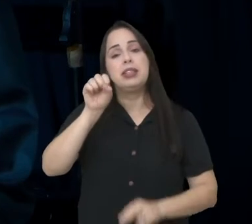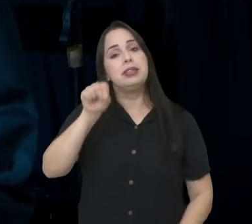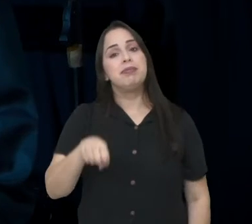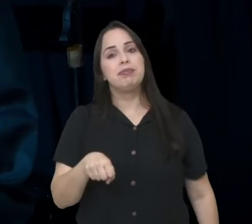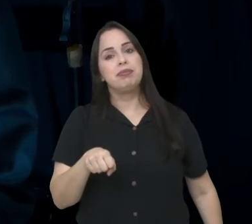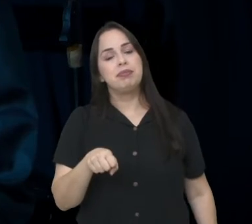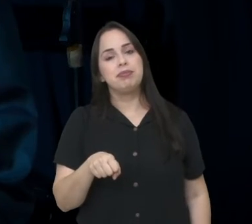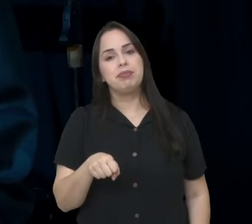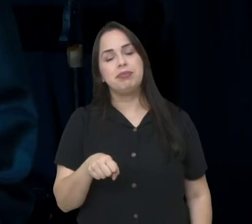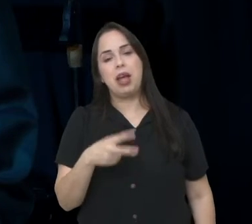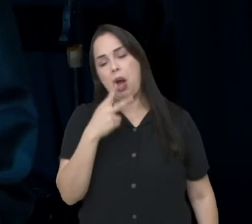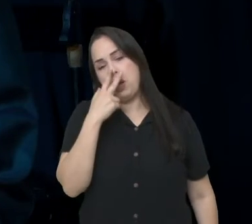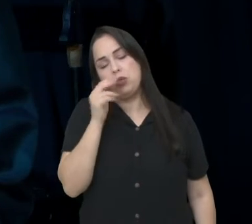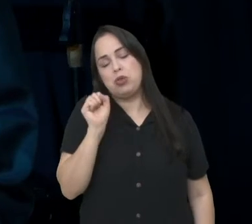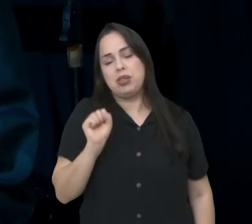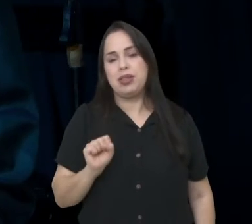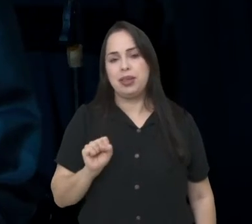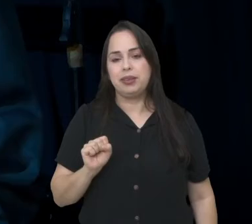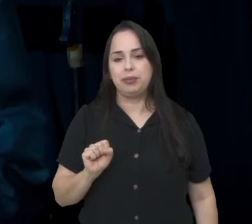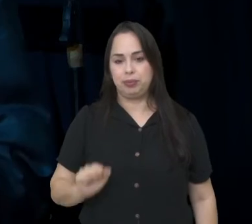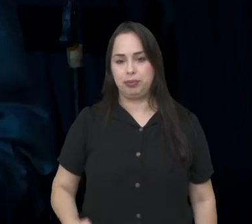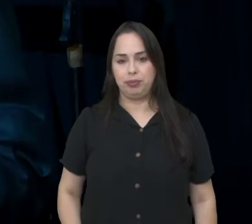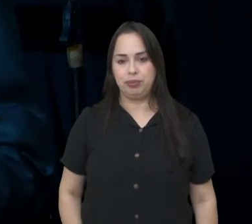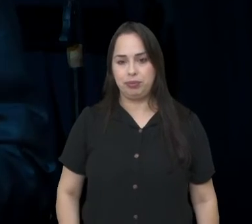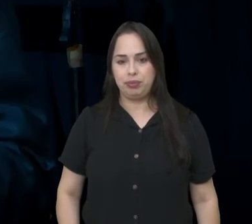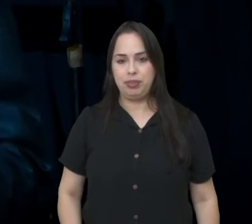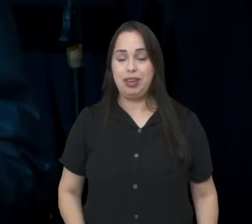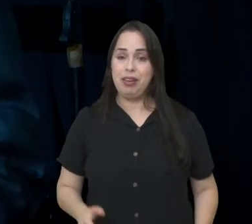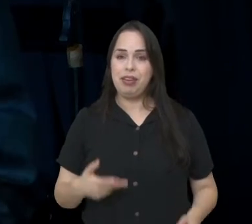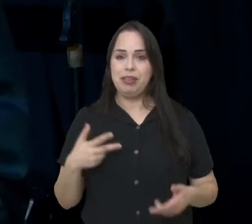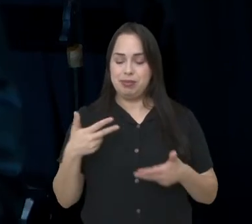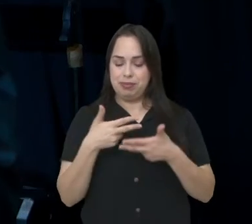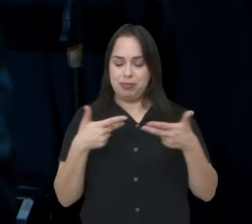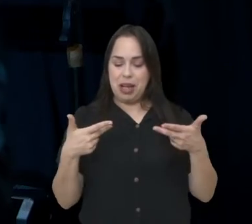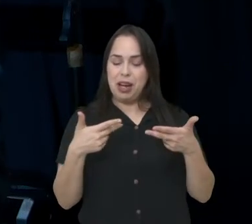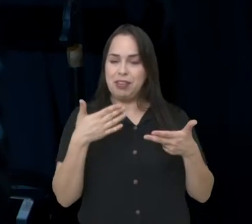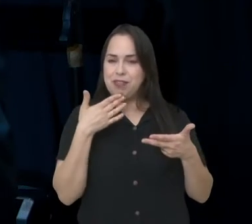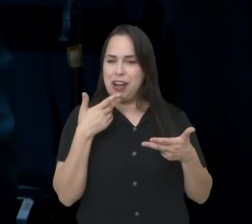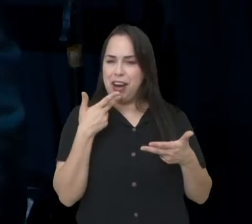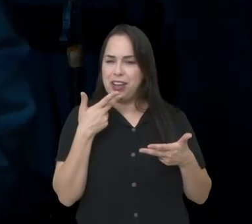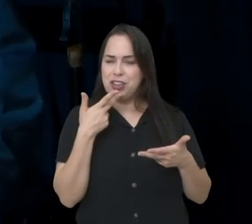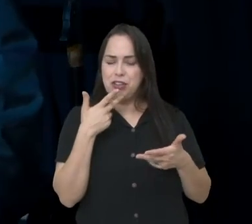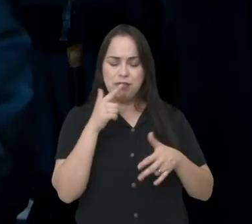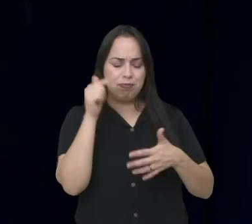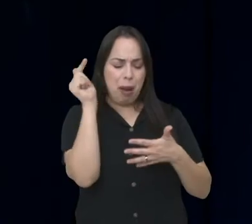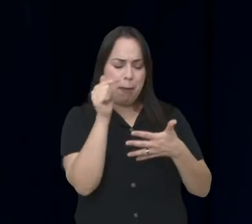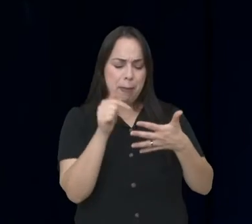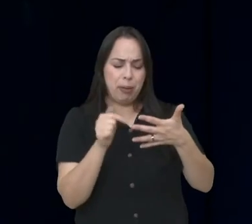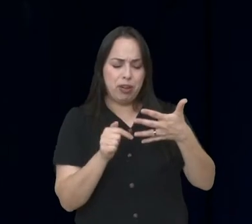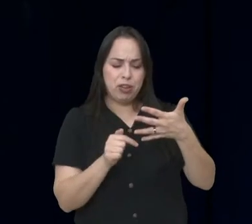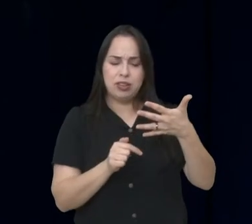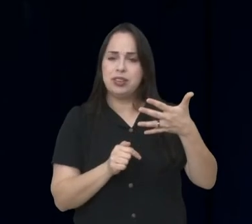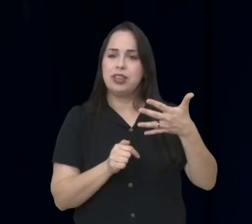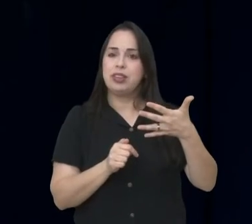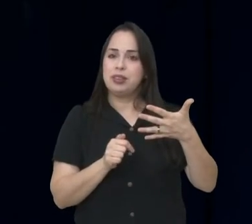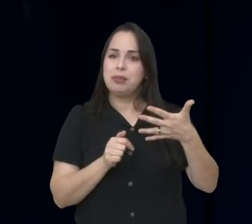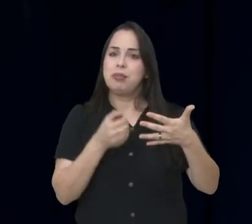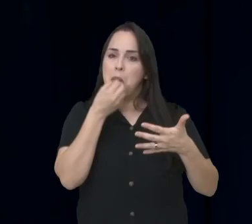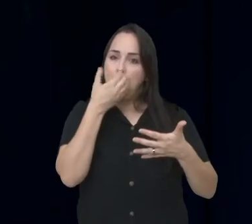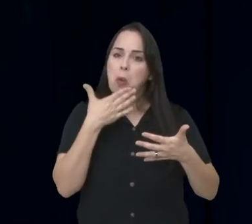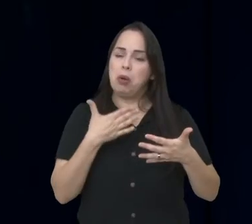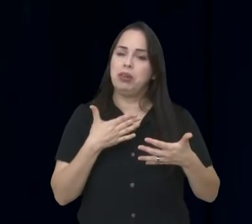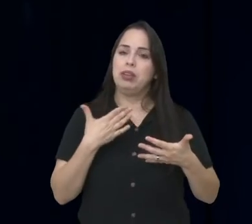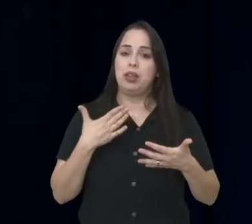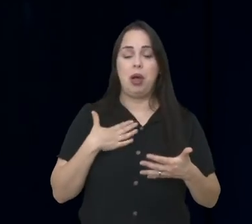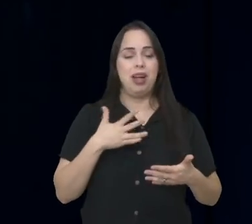sim, né? Falando de coisas boas que a gente fez, eu acho muito legal de São